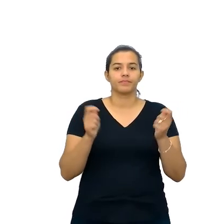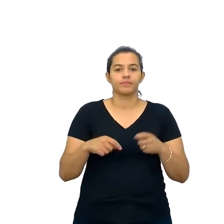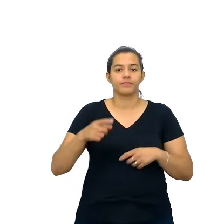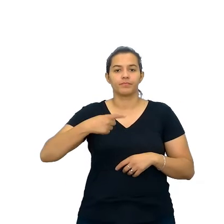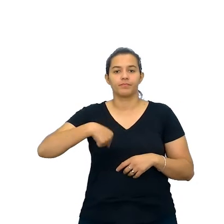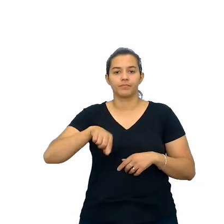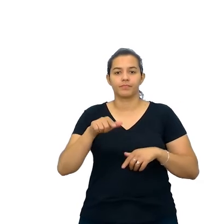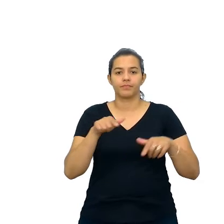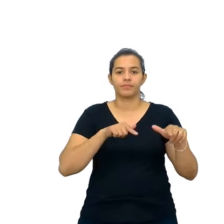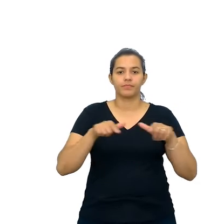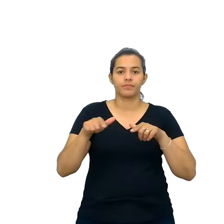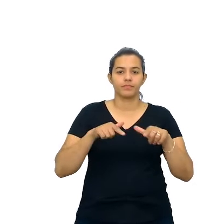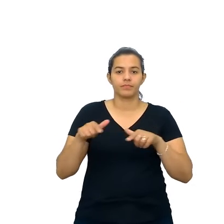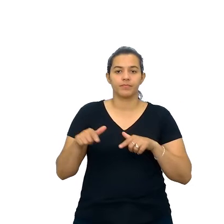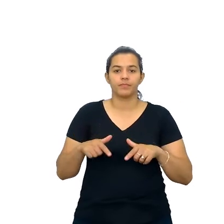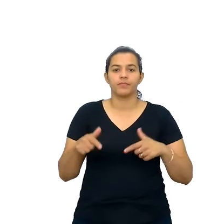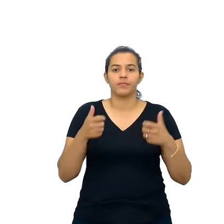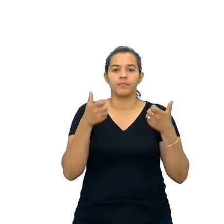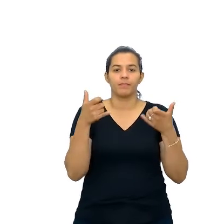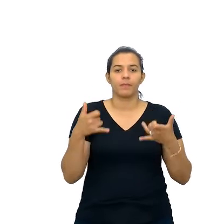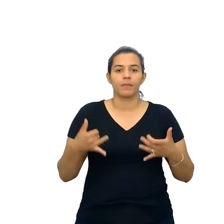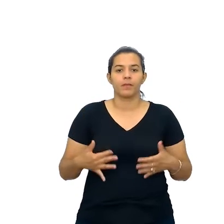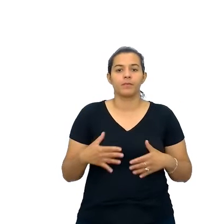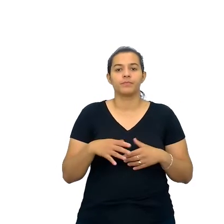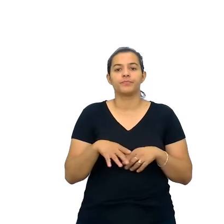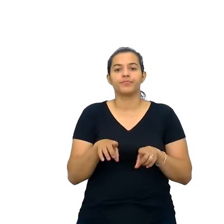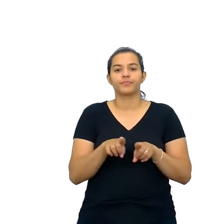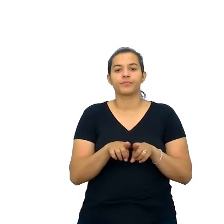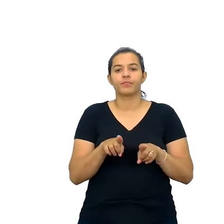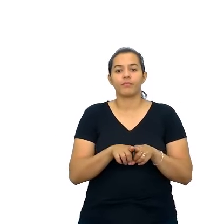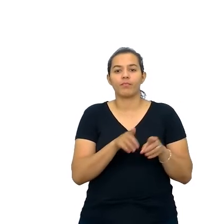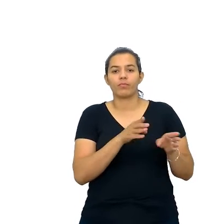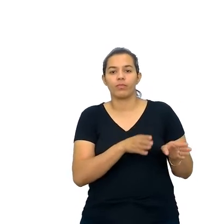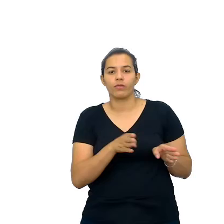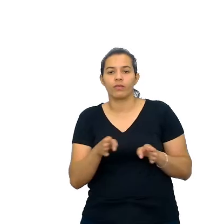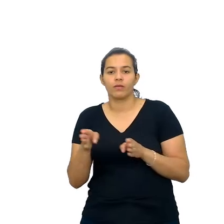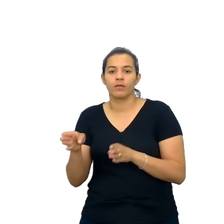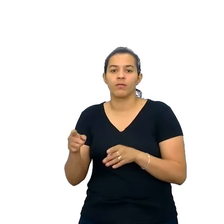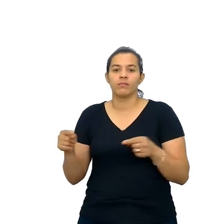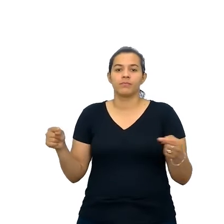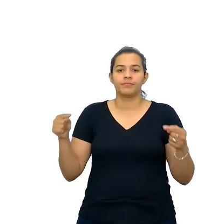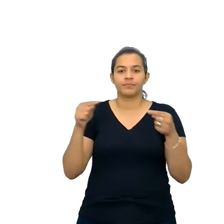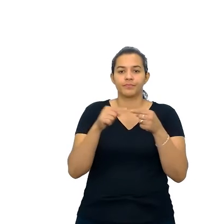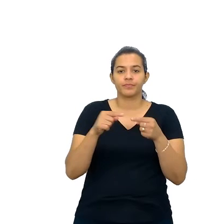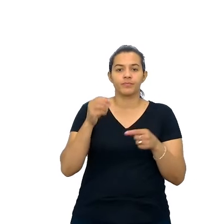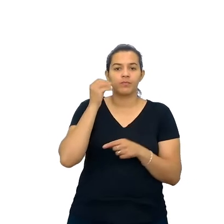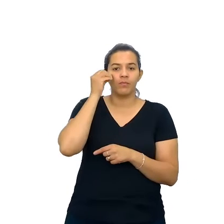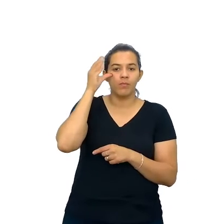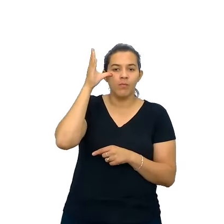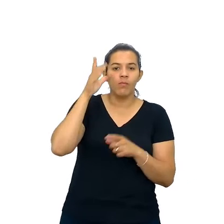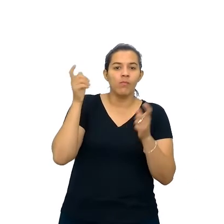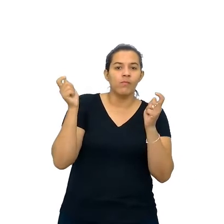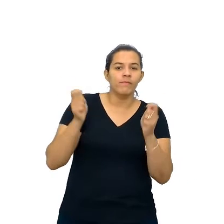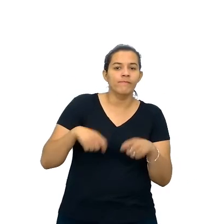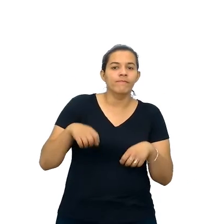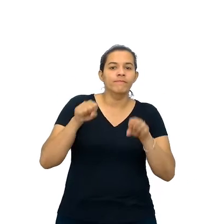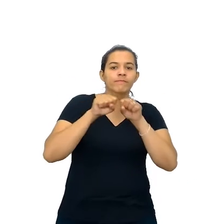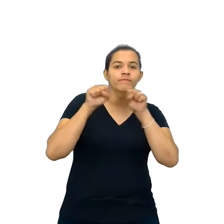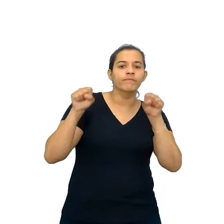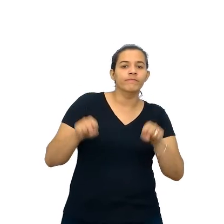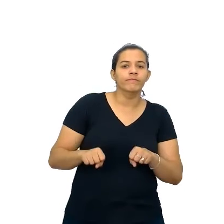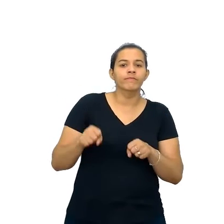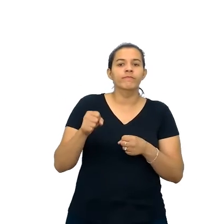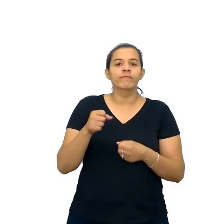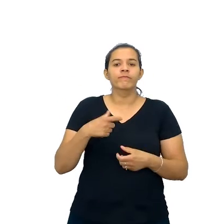no plano cartesiano, né? E ele traz aqui, né, o objeto de conhecimento, que são os sistemas de equação